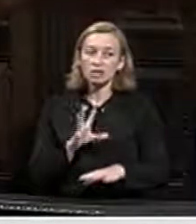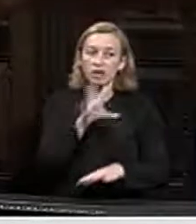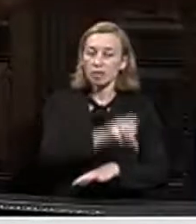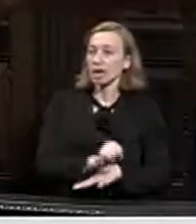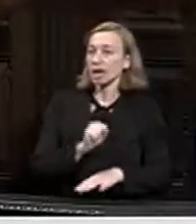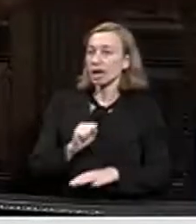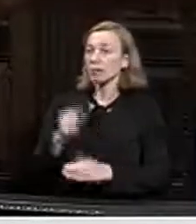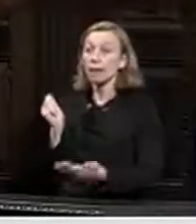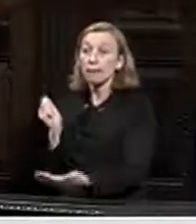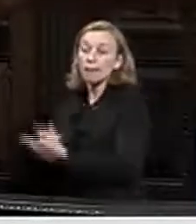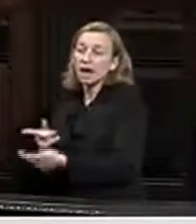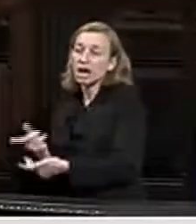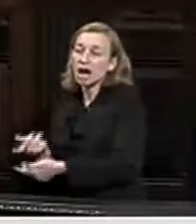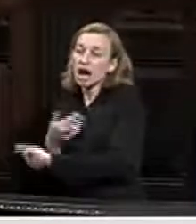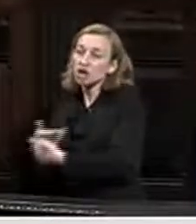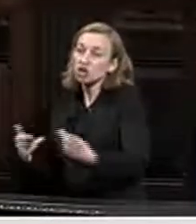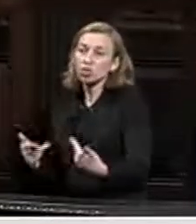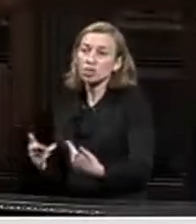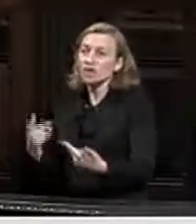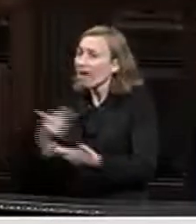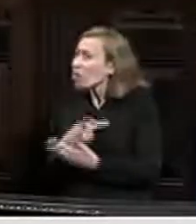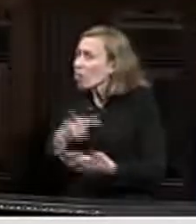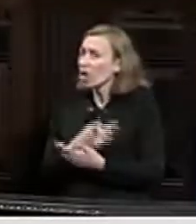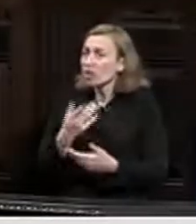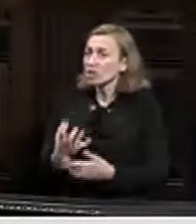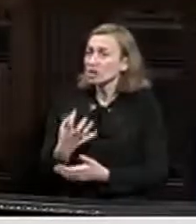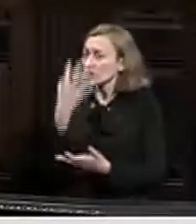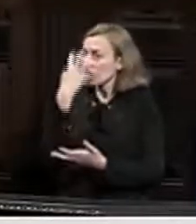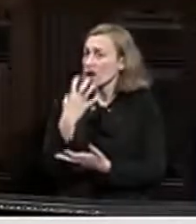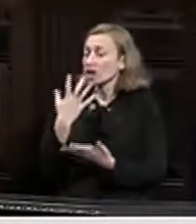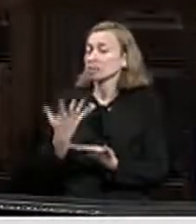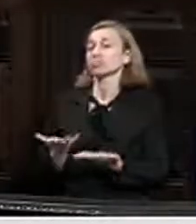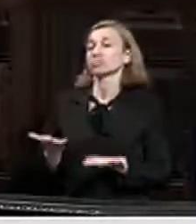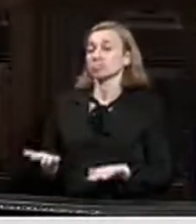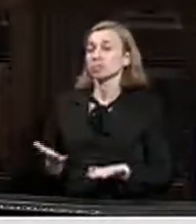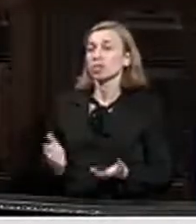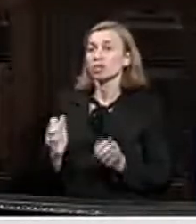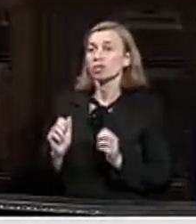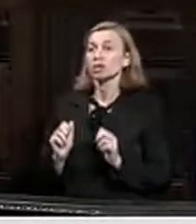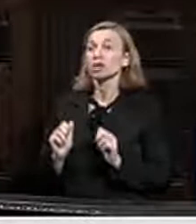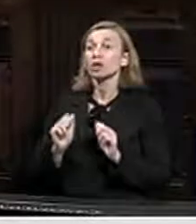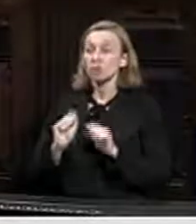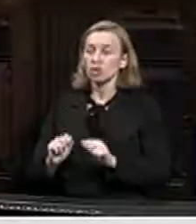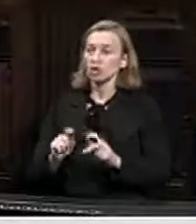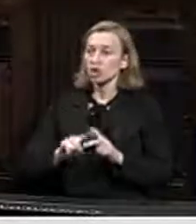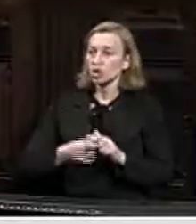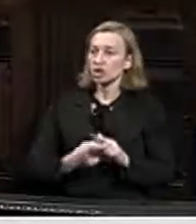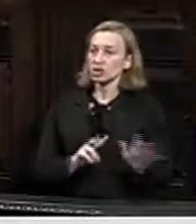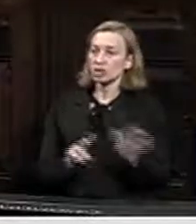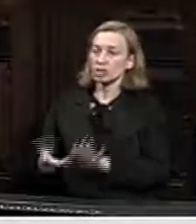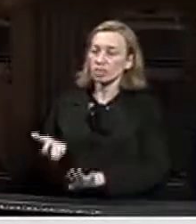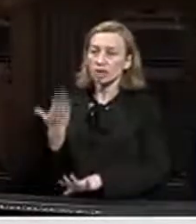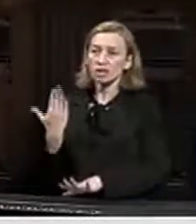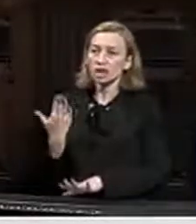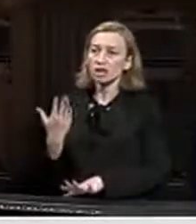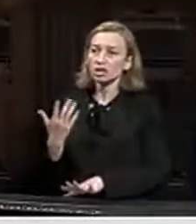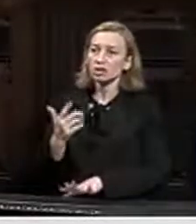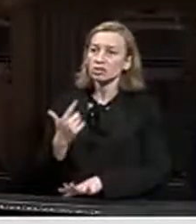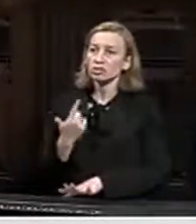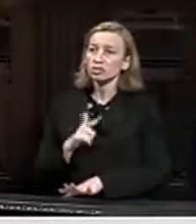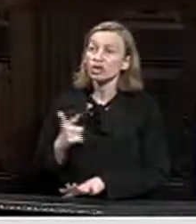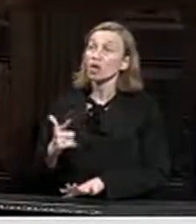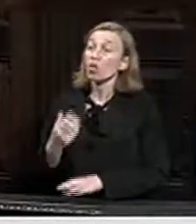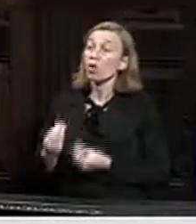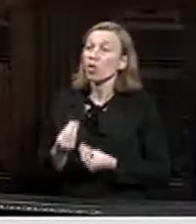E o erro que o Rio de Janeiro cometeu no diesel pôde ser corrigido na semana passada. Não faz sentido o Rio de Janeiro